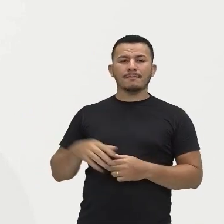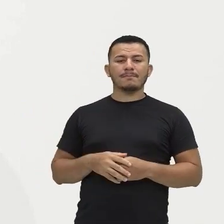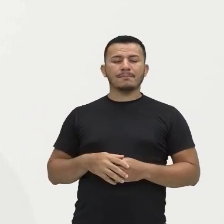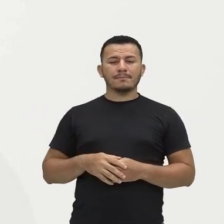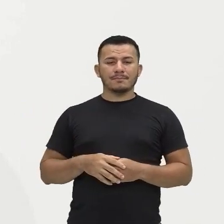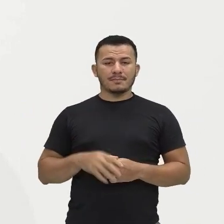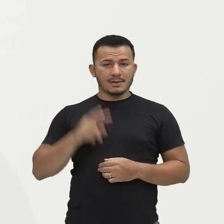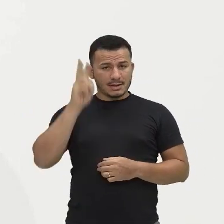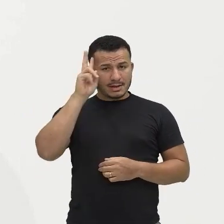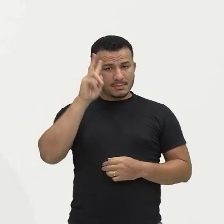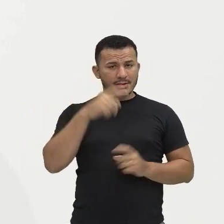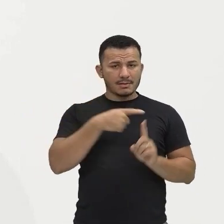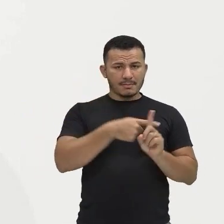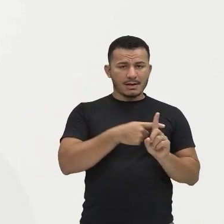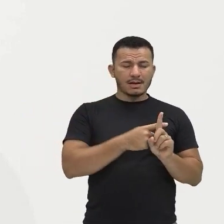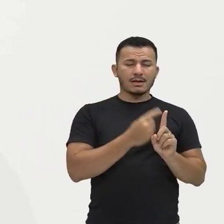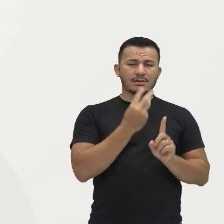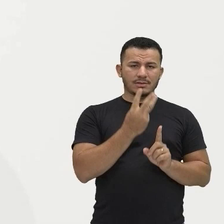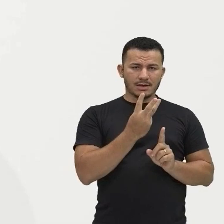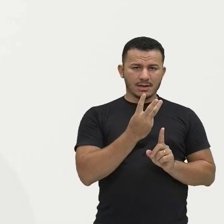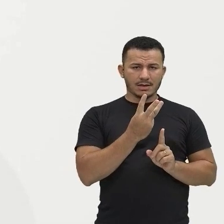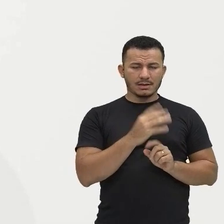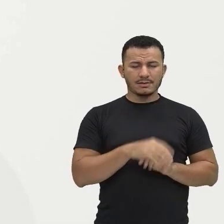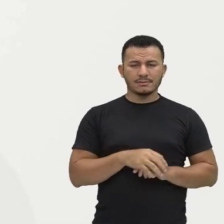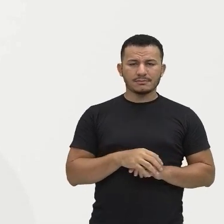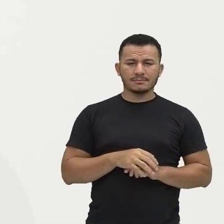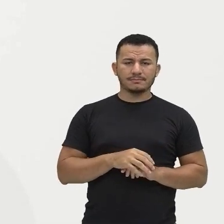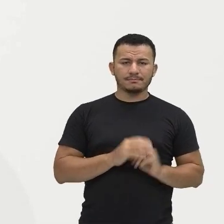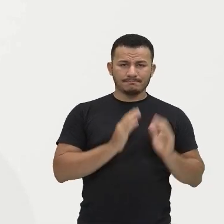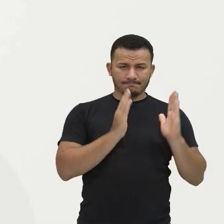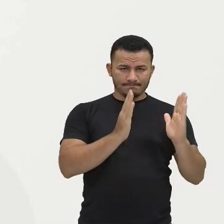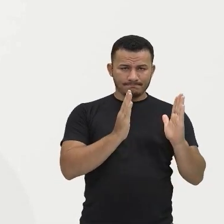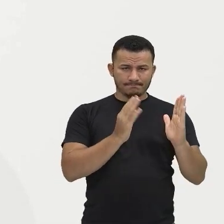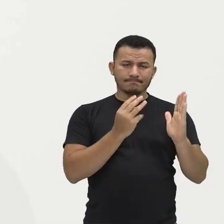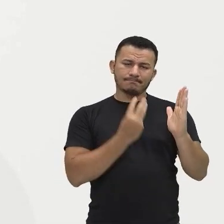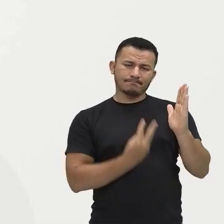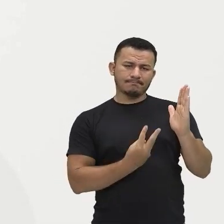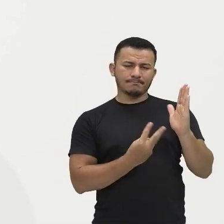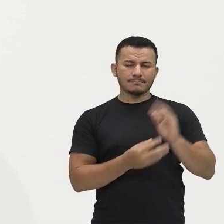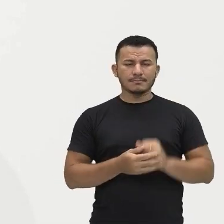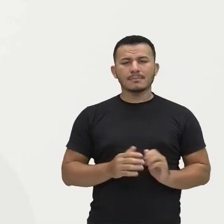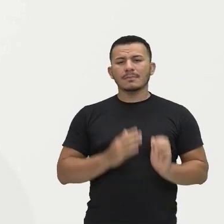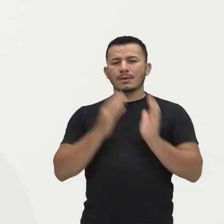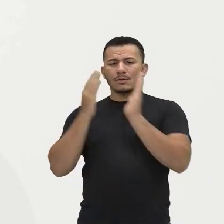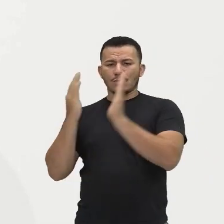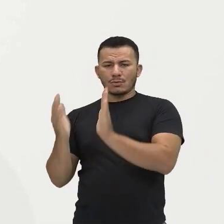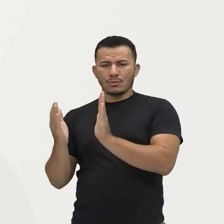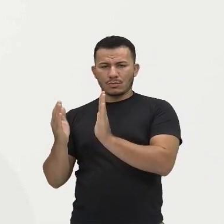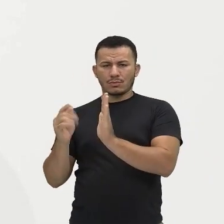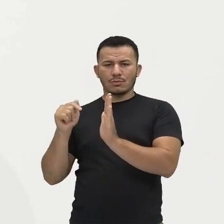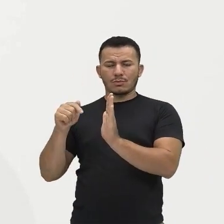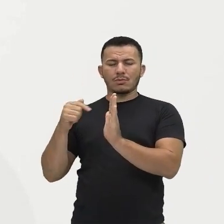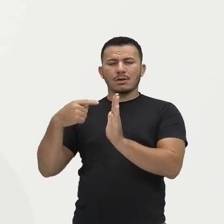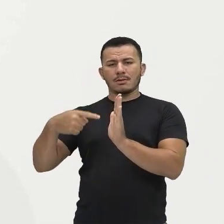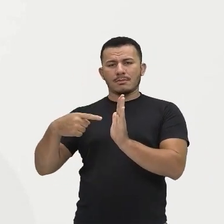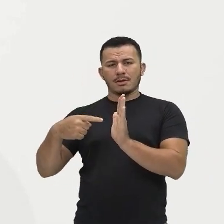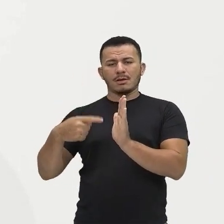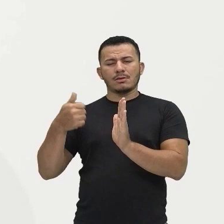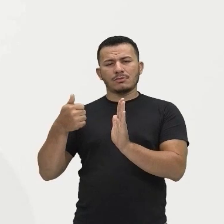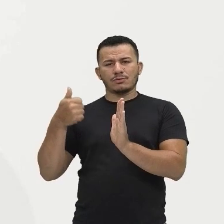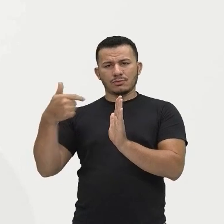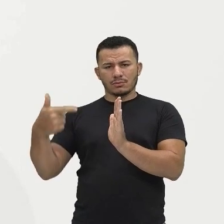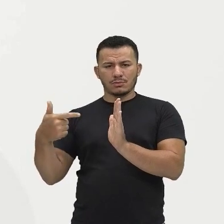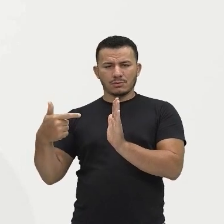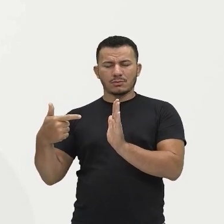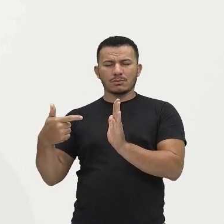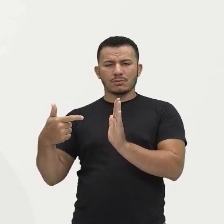mais 3. O valor absoluto de mais 3 é 3. O valor absoluto de